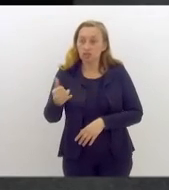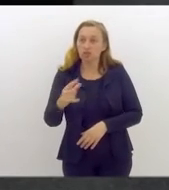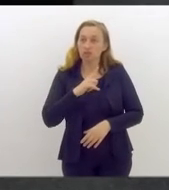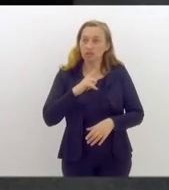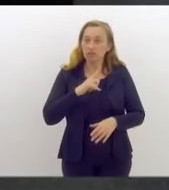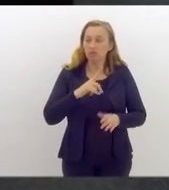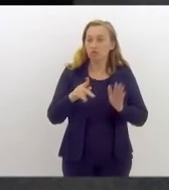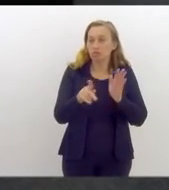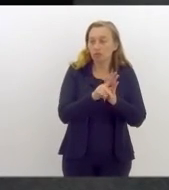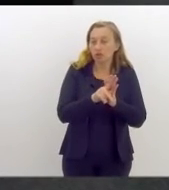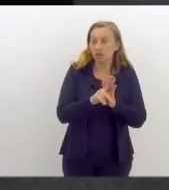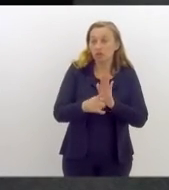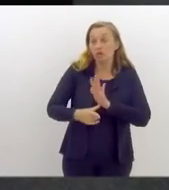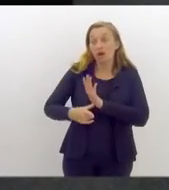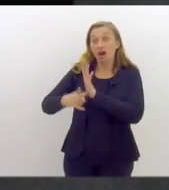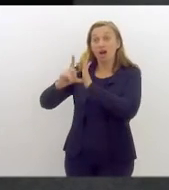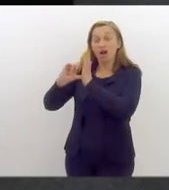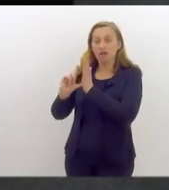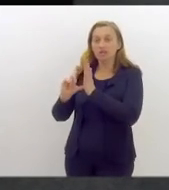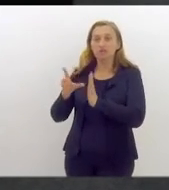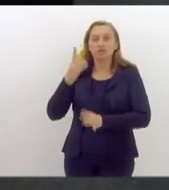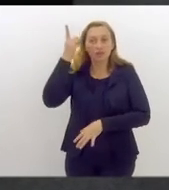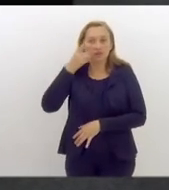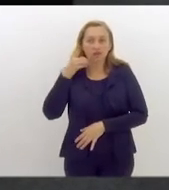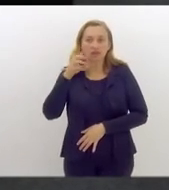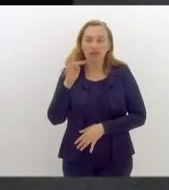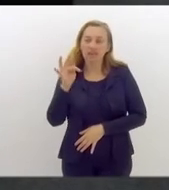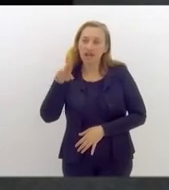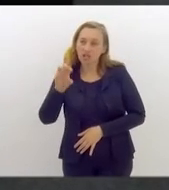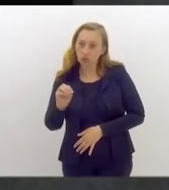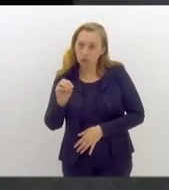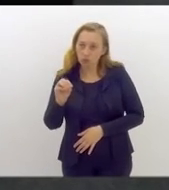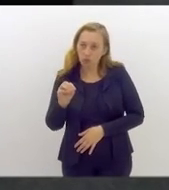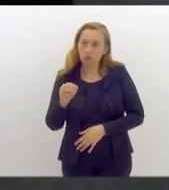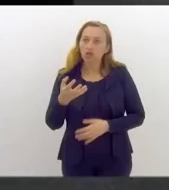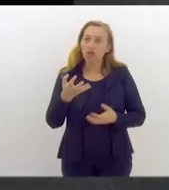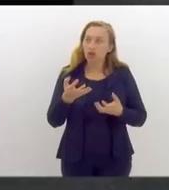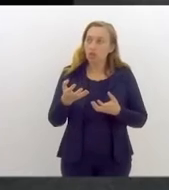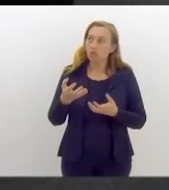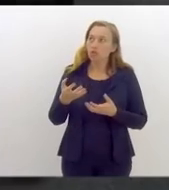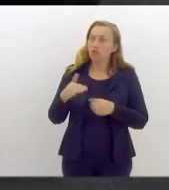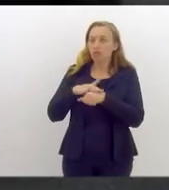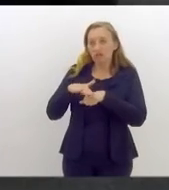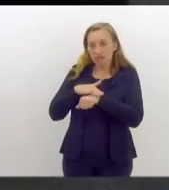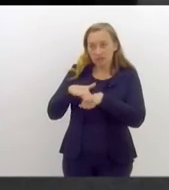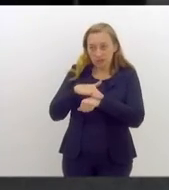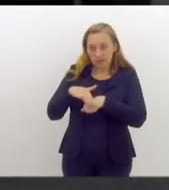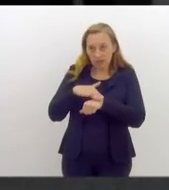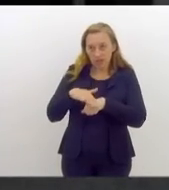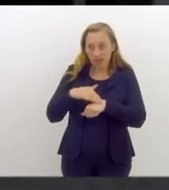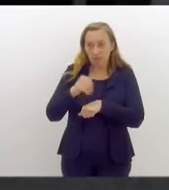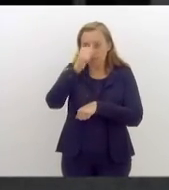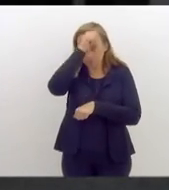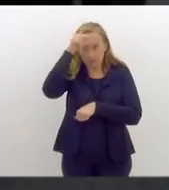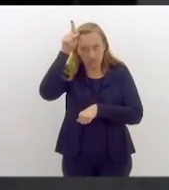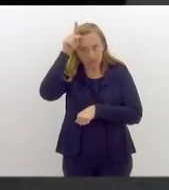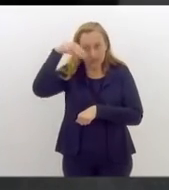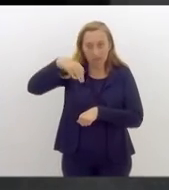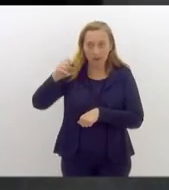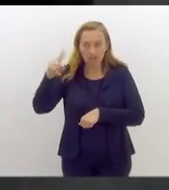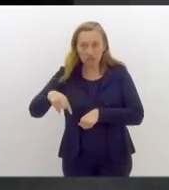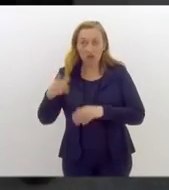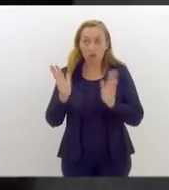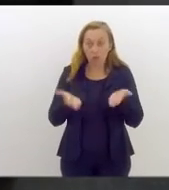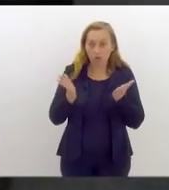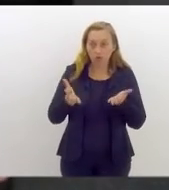projeto anterior do então deputado Renato Cozzolino. E aí eu me comuniquei com o Cozzolino, que é o atual prefeito de Magé, entrei